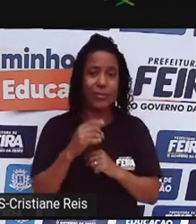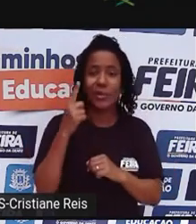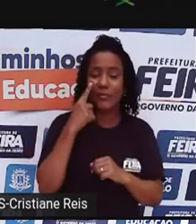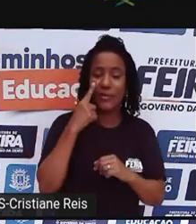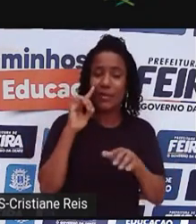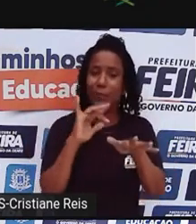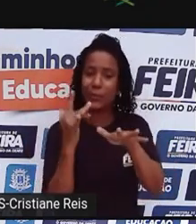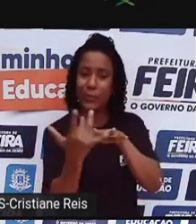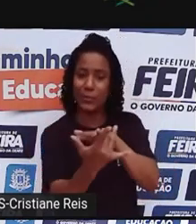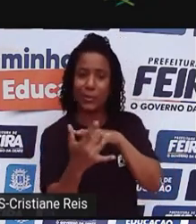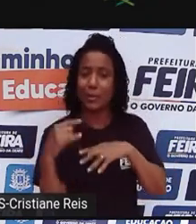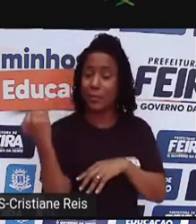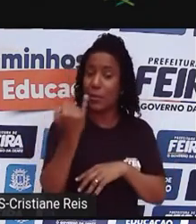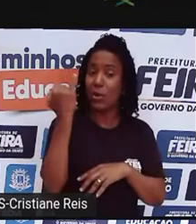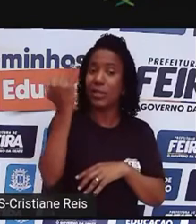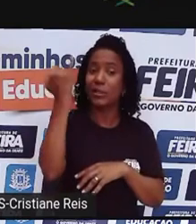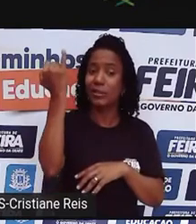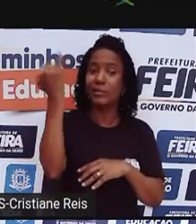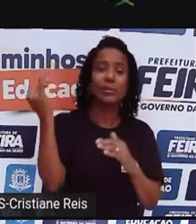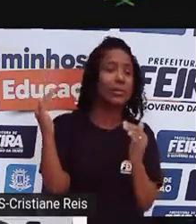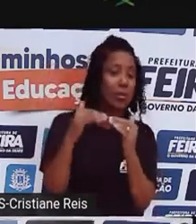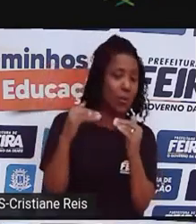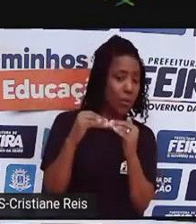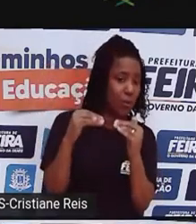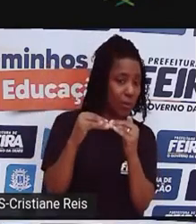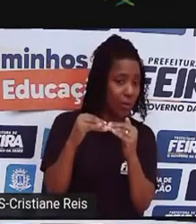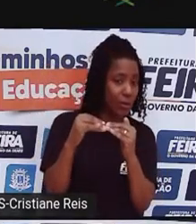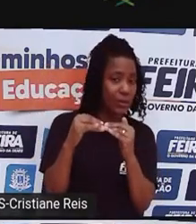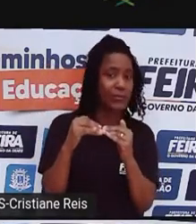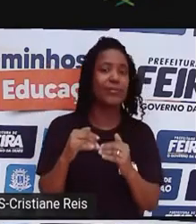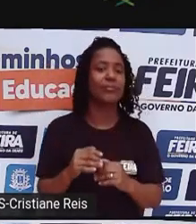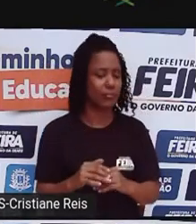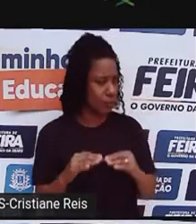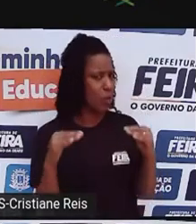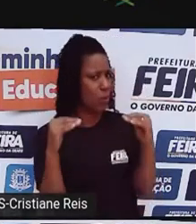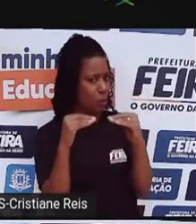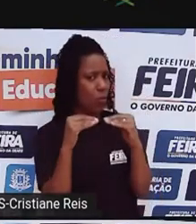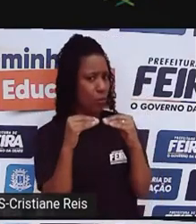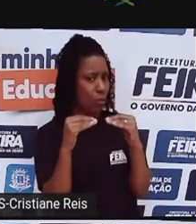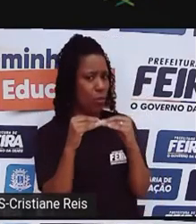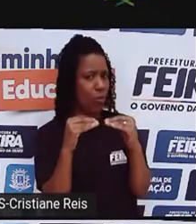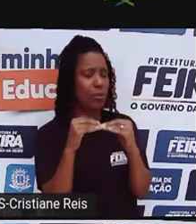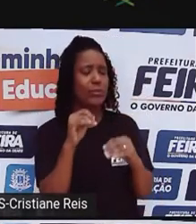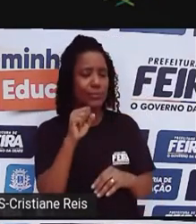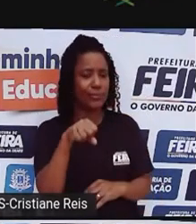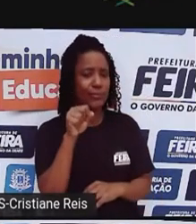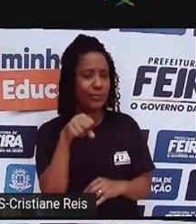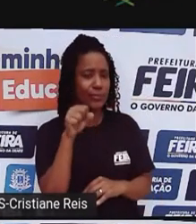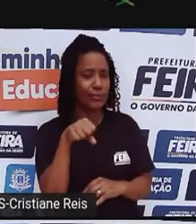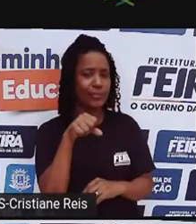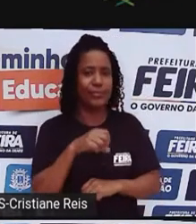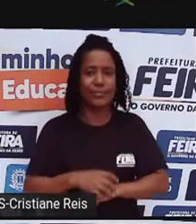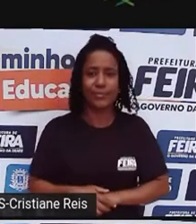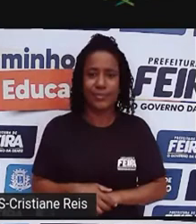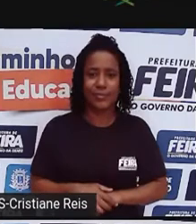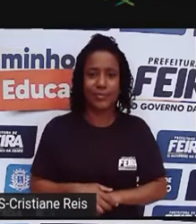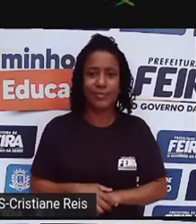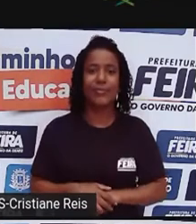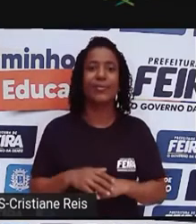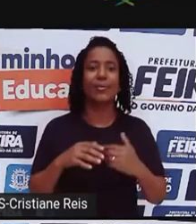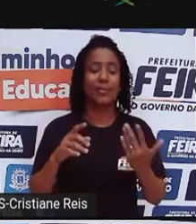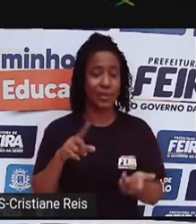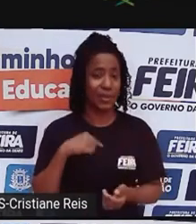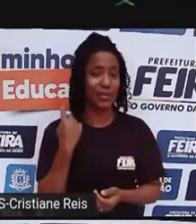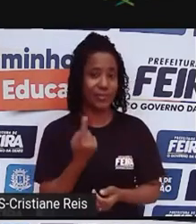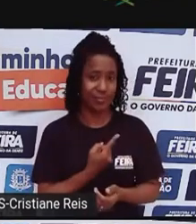sociais? Eu concordo, até porque nós somos um povo muito